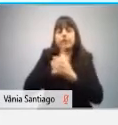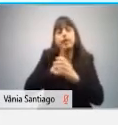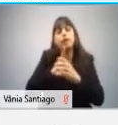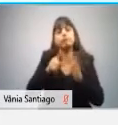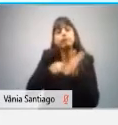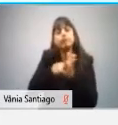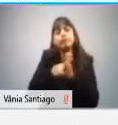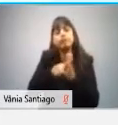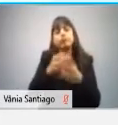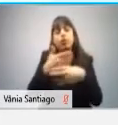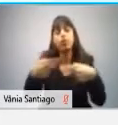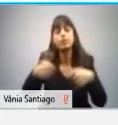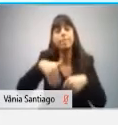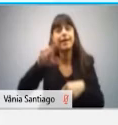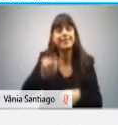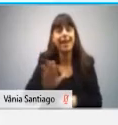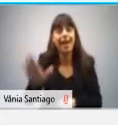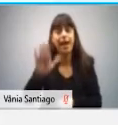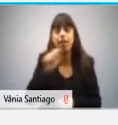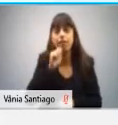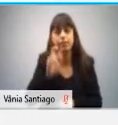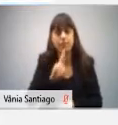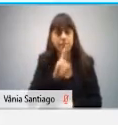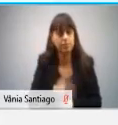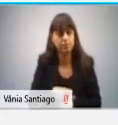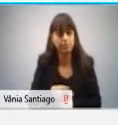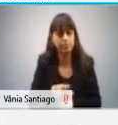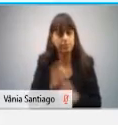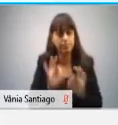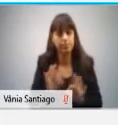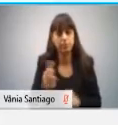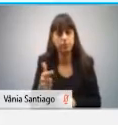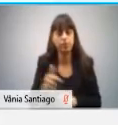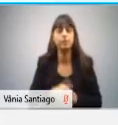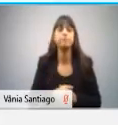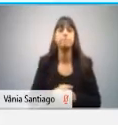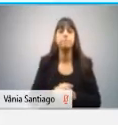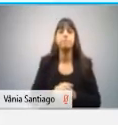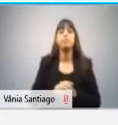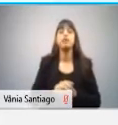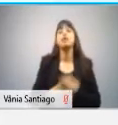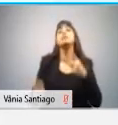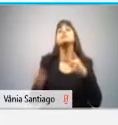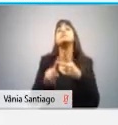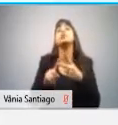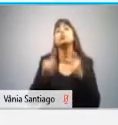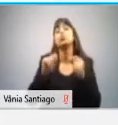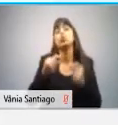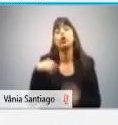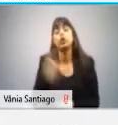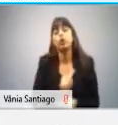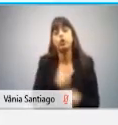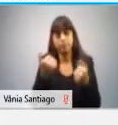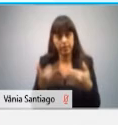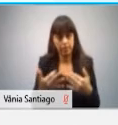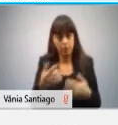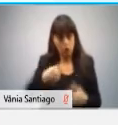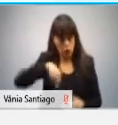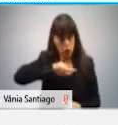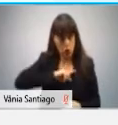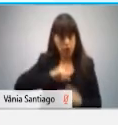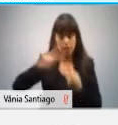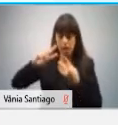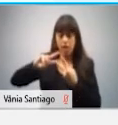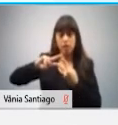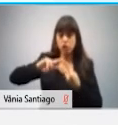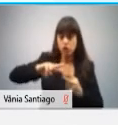sem um resultado muito contundente. A segunda parte, que se você entender que nós estamos aqui falando de qual é a nossa herança genética, a